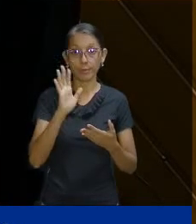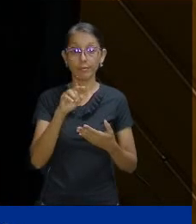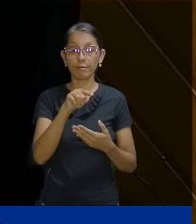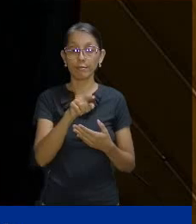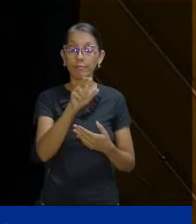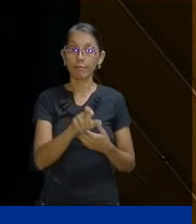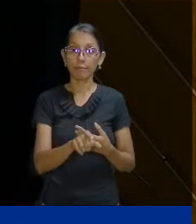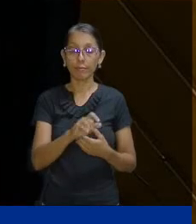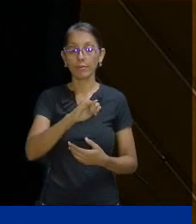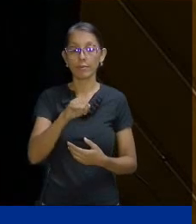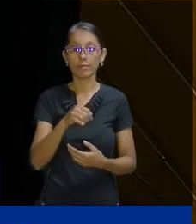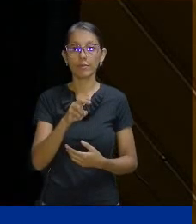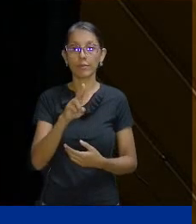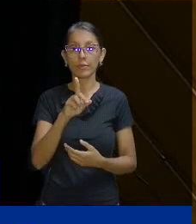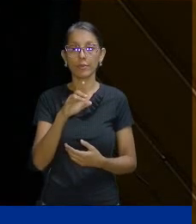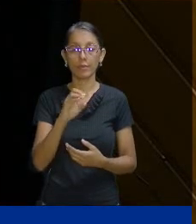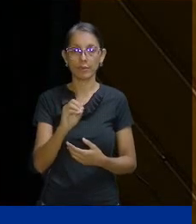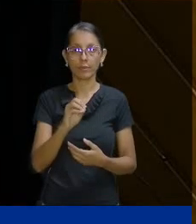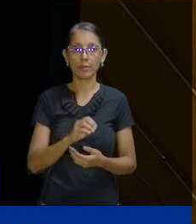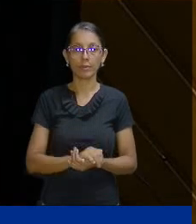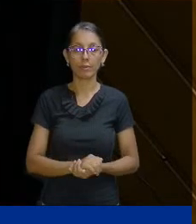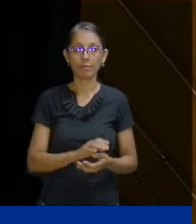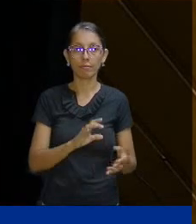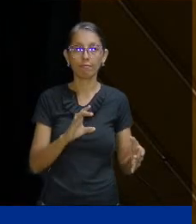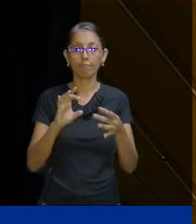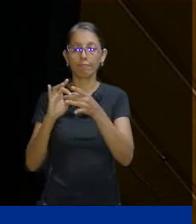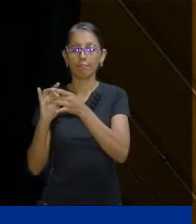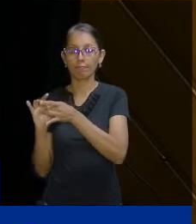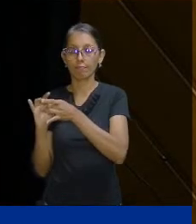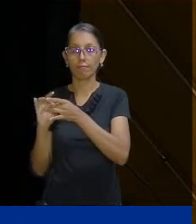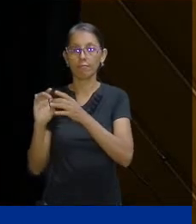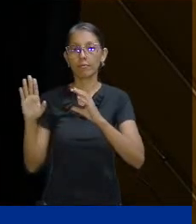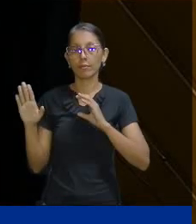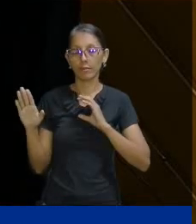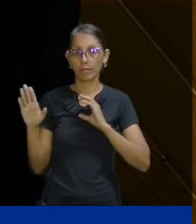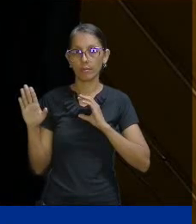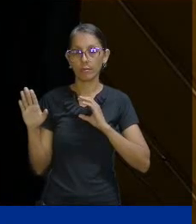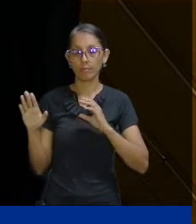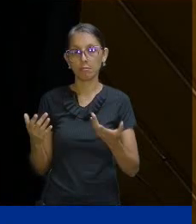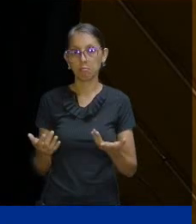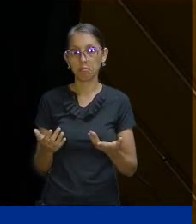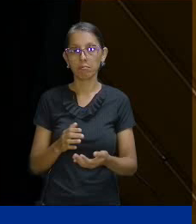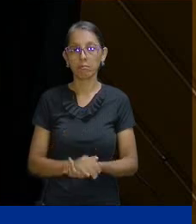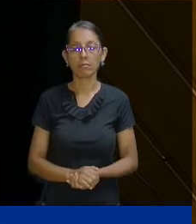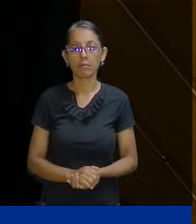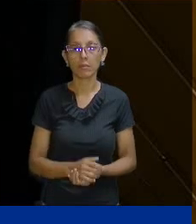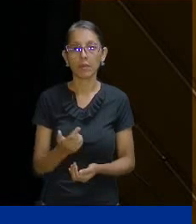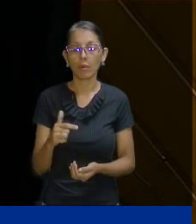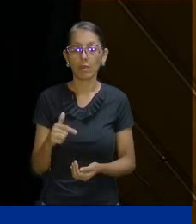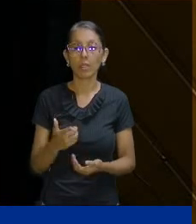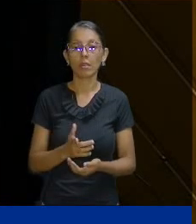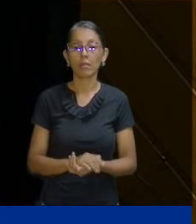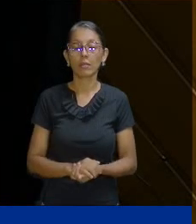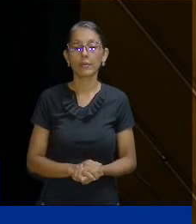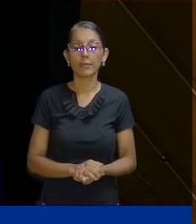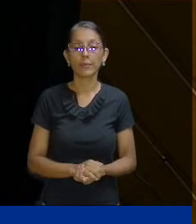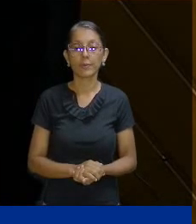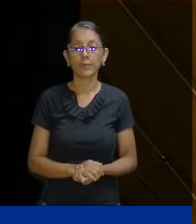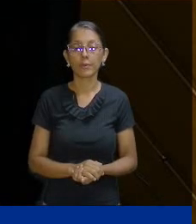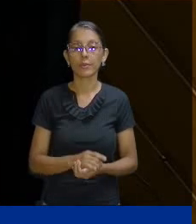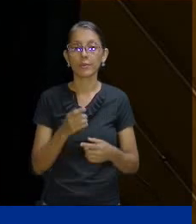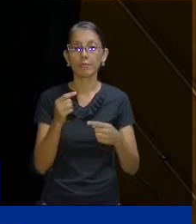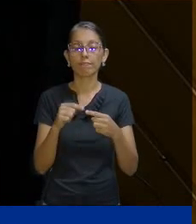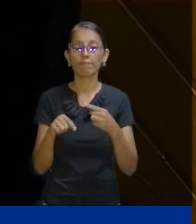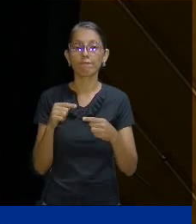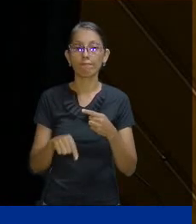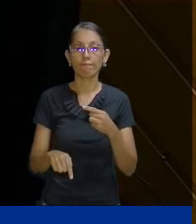o nexo causal com Jorge depende de presunções, vínculo político e mensagens vagas, e não atendem o ônus